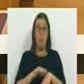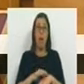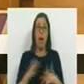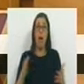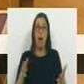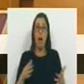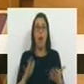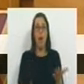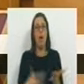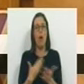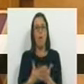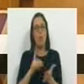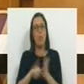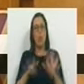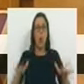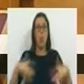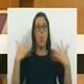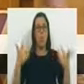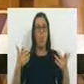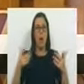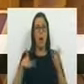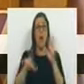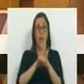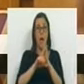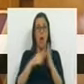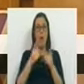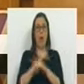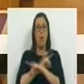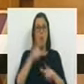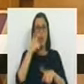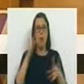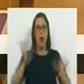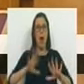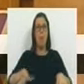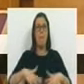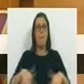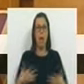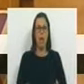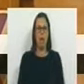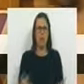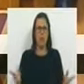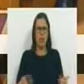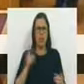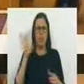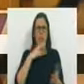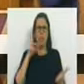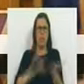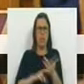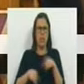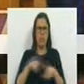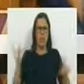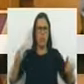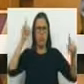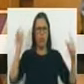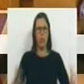propor aqui um projeto qualquer de lei ou de resolução para se proibir as pessoas de ir à praia. E essa não é uma forma séria de estar na política.